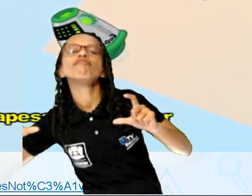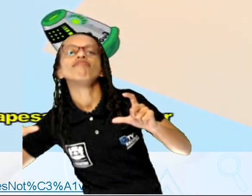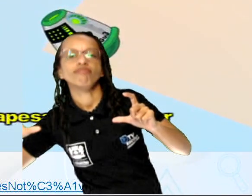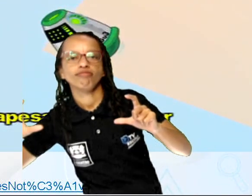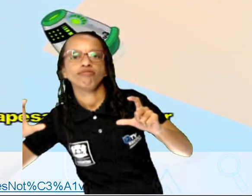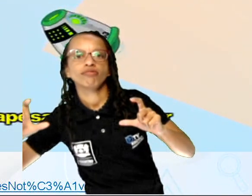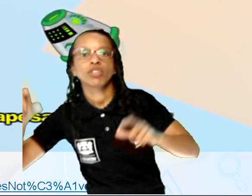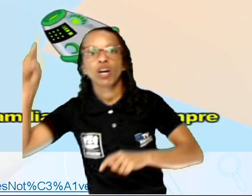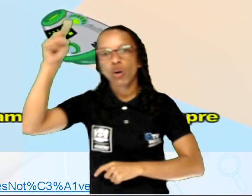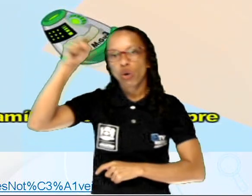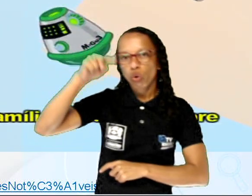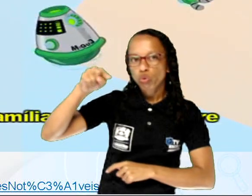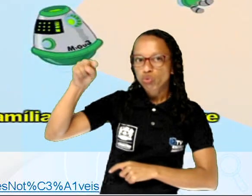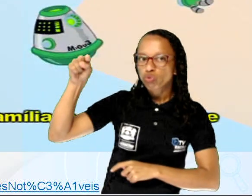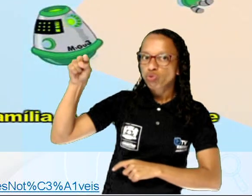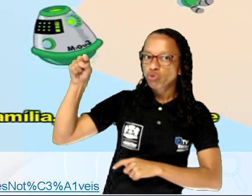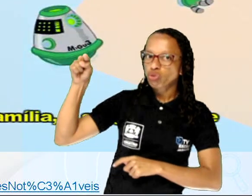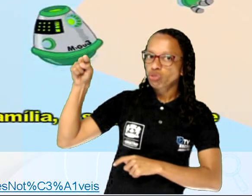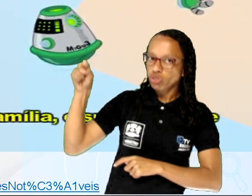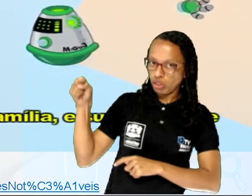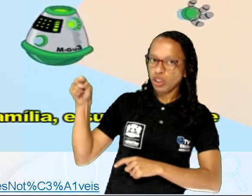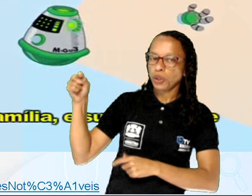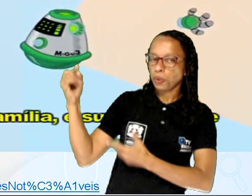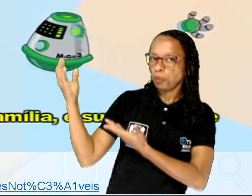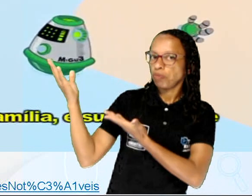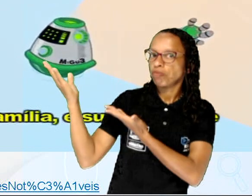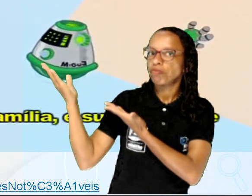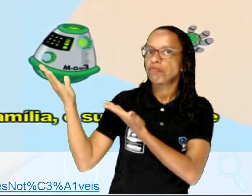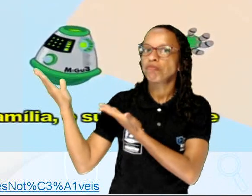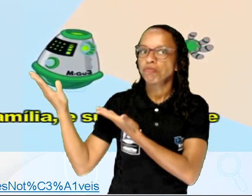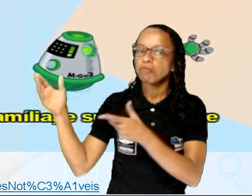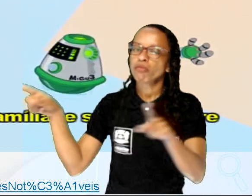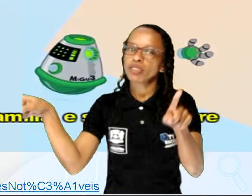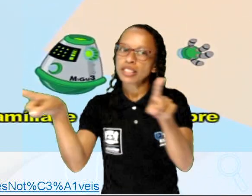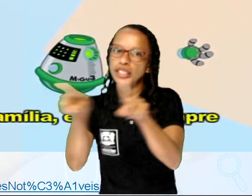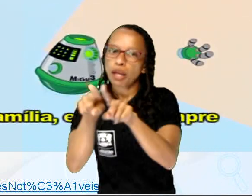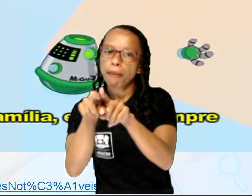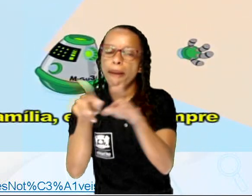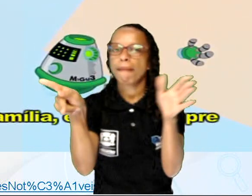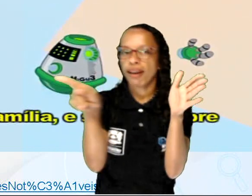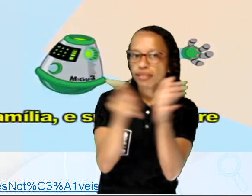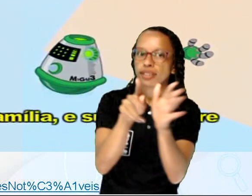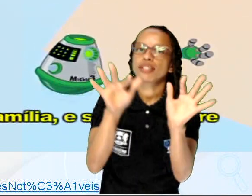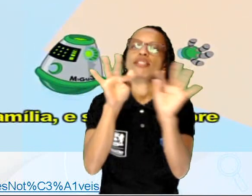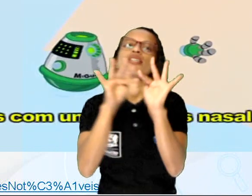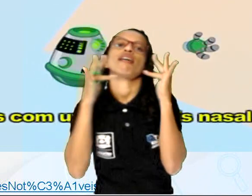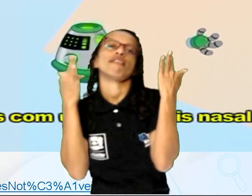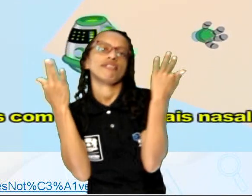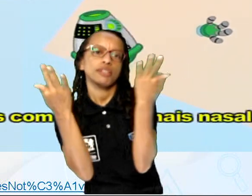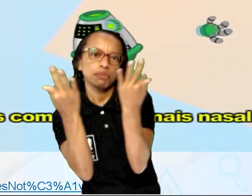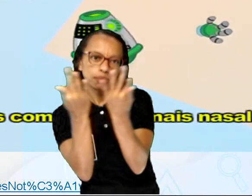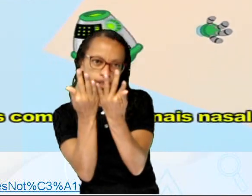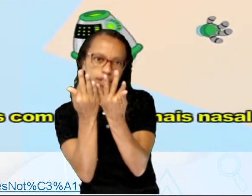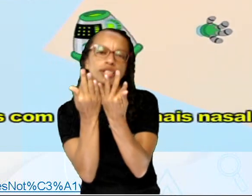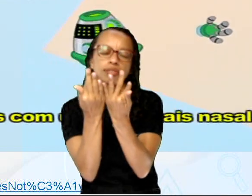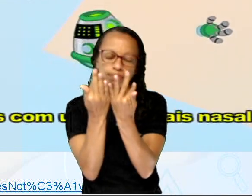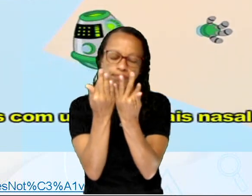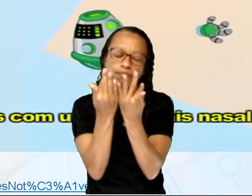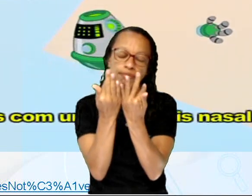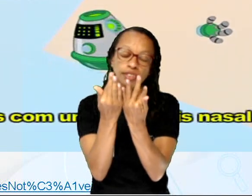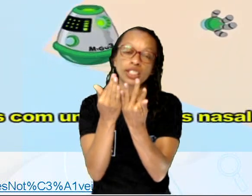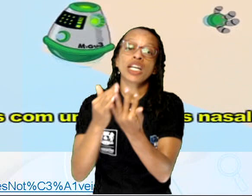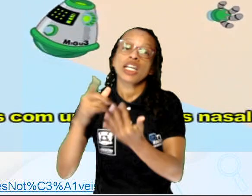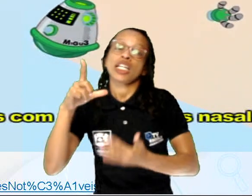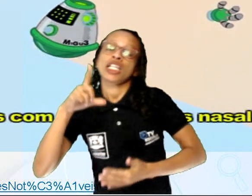tio, apesar de não ser um acento gráfico, também faz parte dessa família e surge sempre sobre as letras